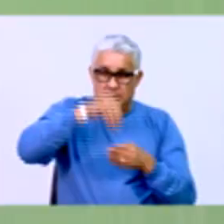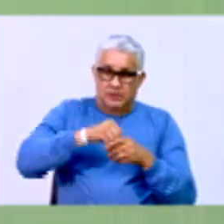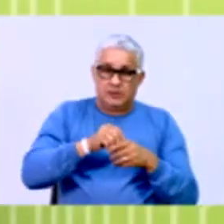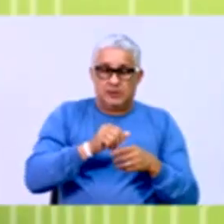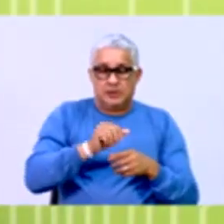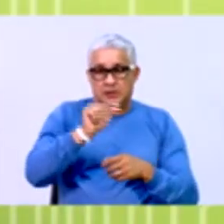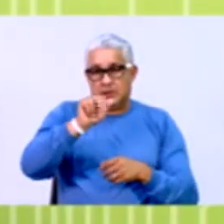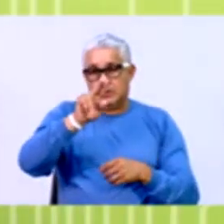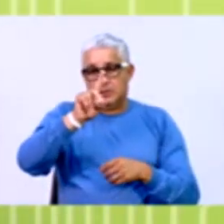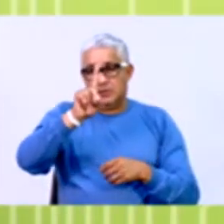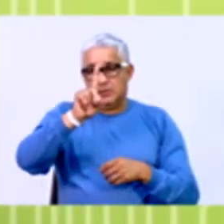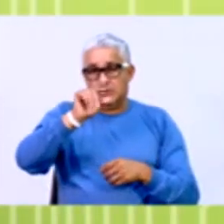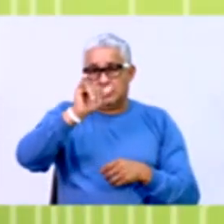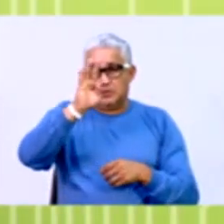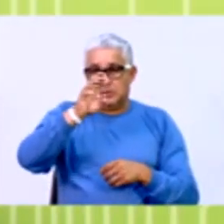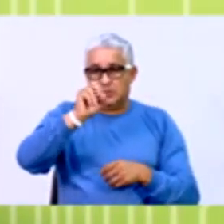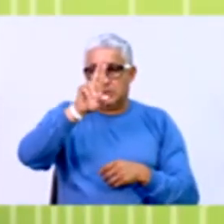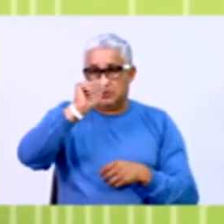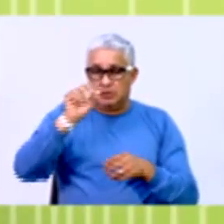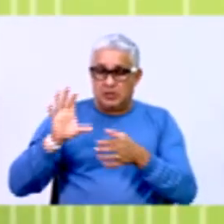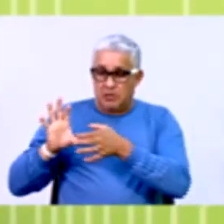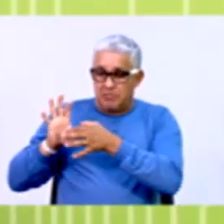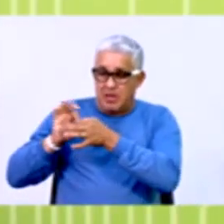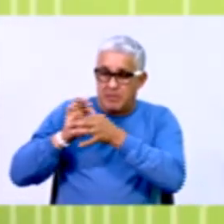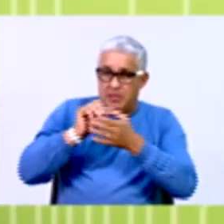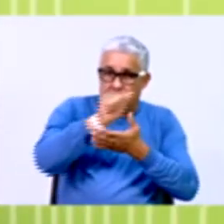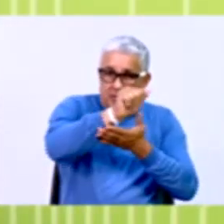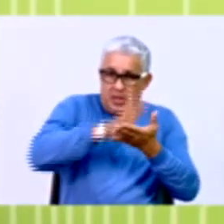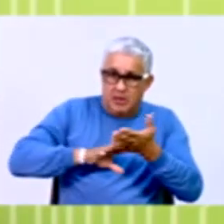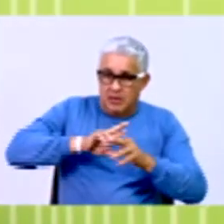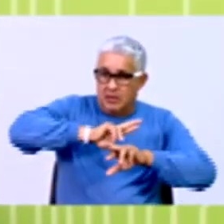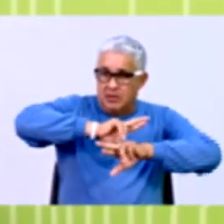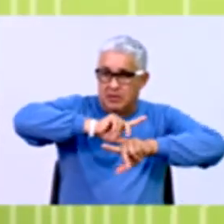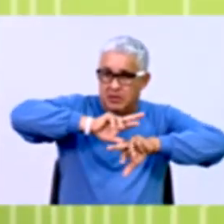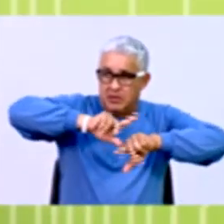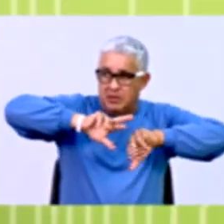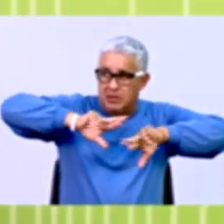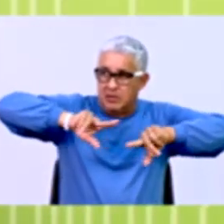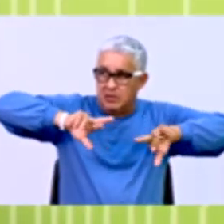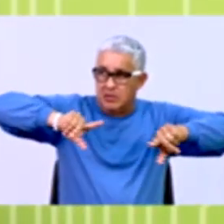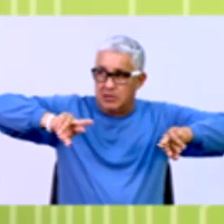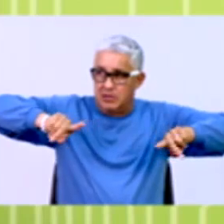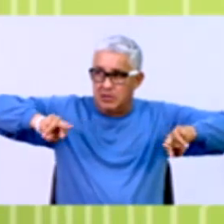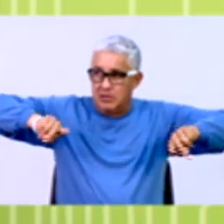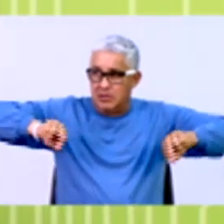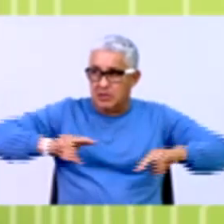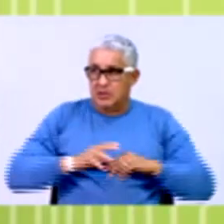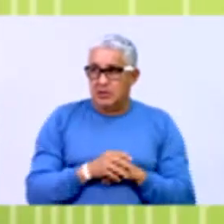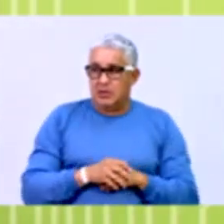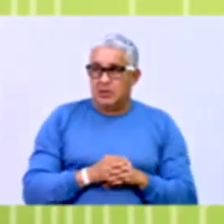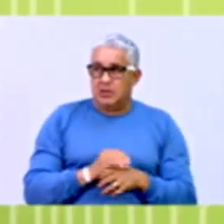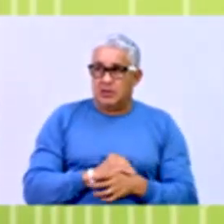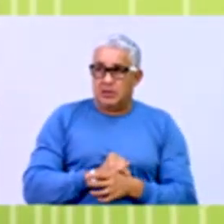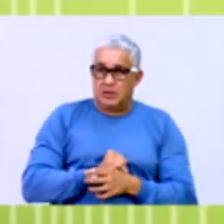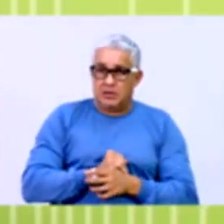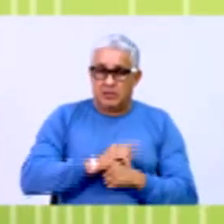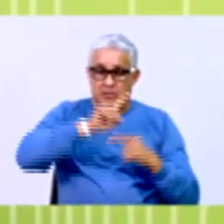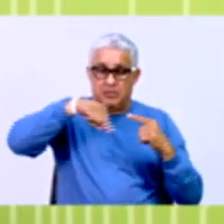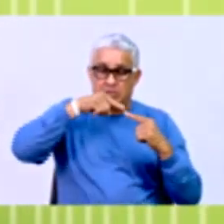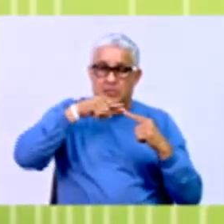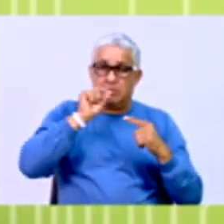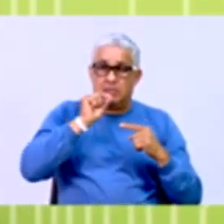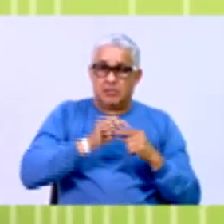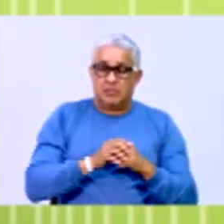auditoria é um conjunto de atividades. Nós vamos ver que atividades são essas. São atividades que vão... o objetivo delas